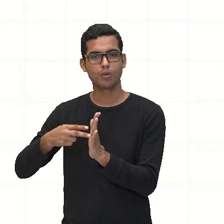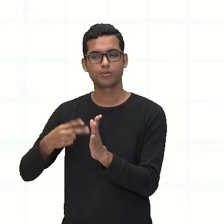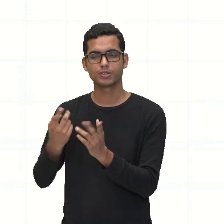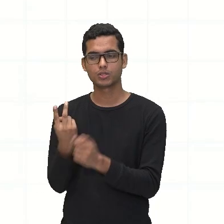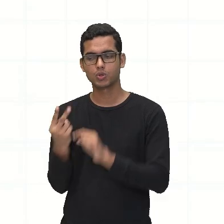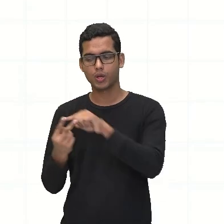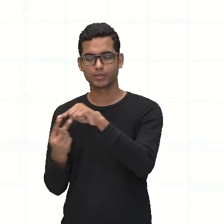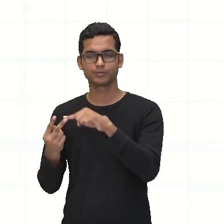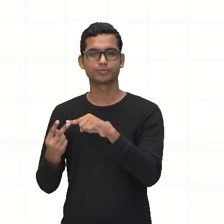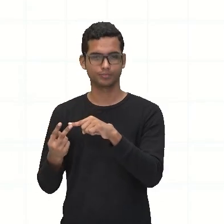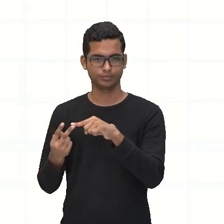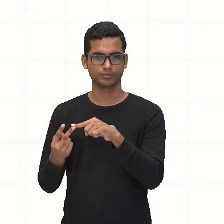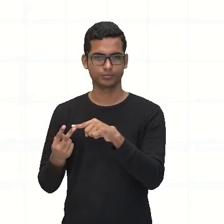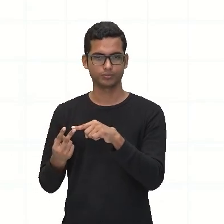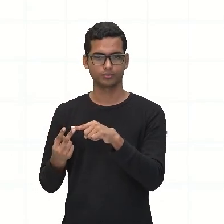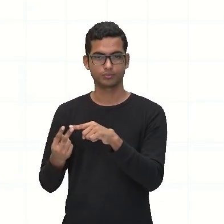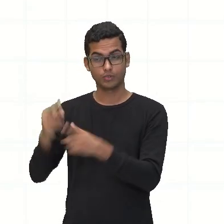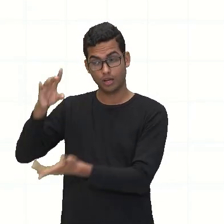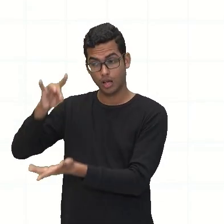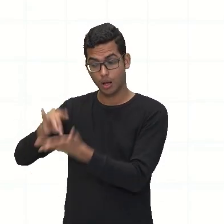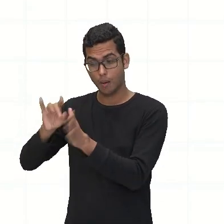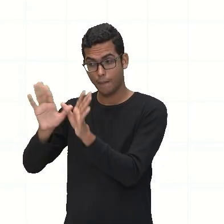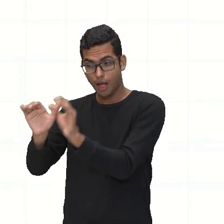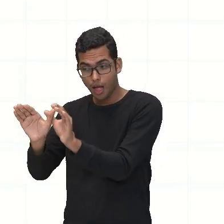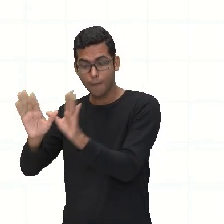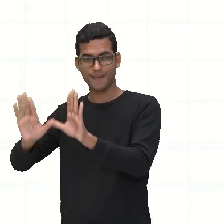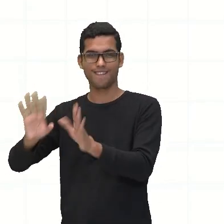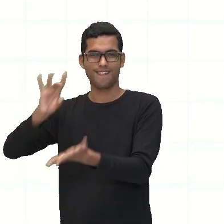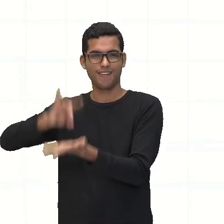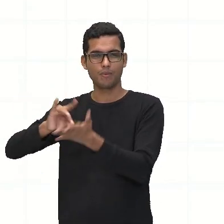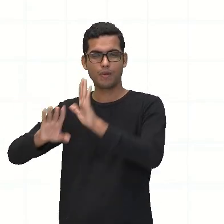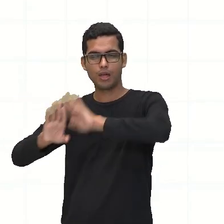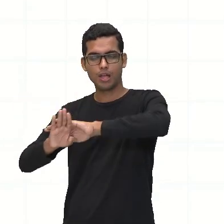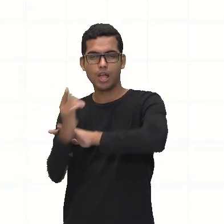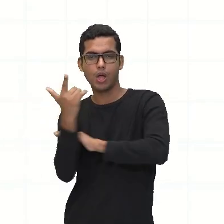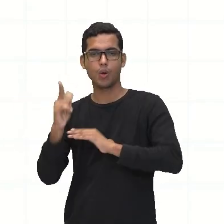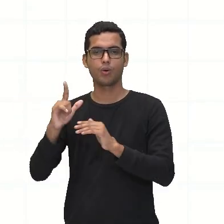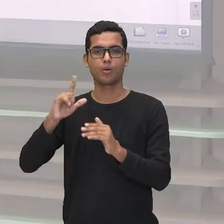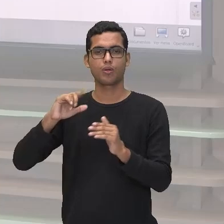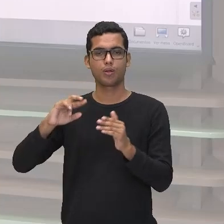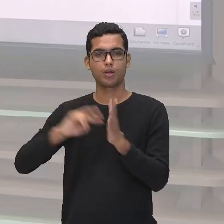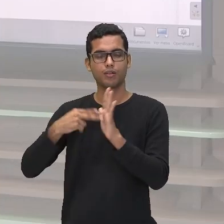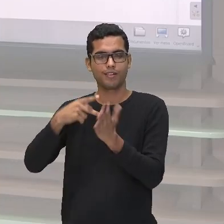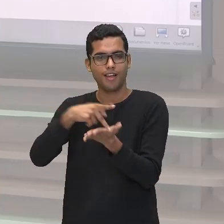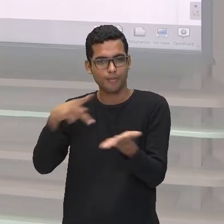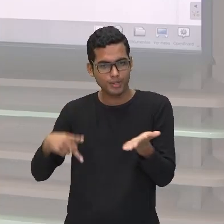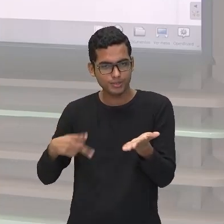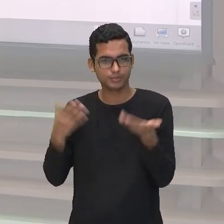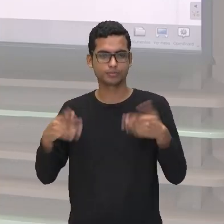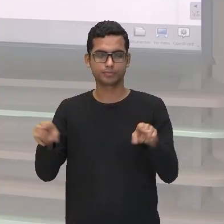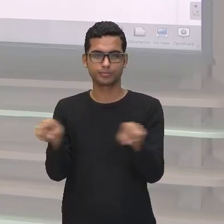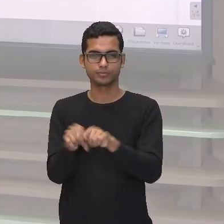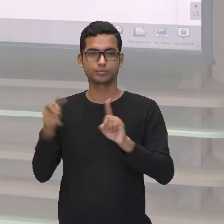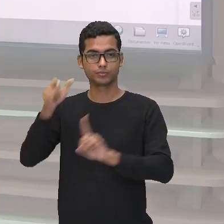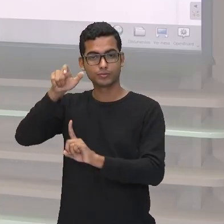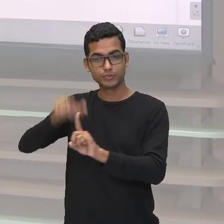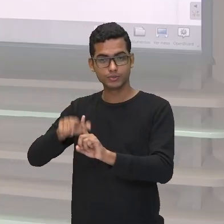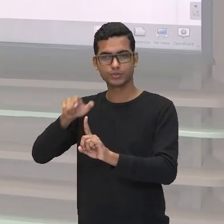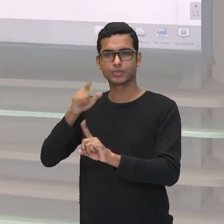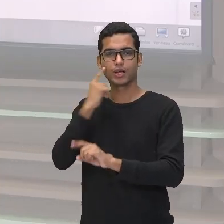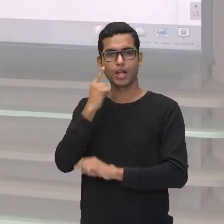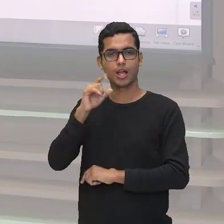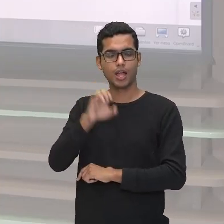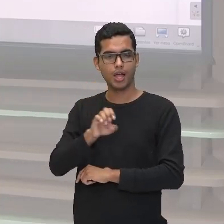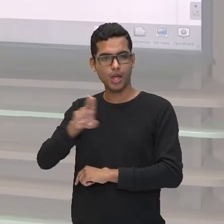então, o sentido literal, ou seja, os poemas são pássaros. O poeta, o eu